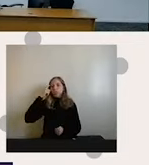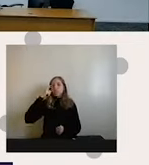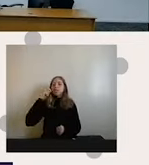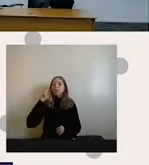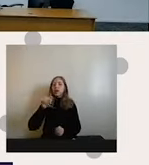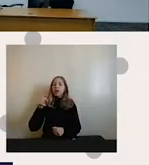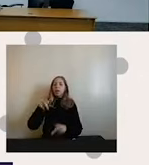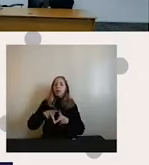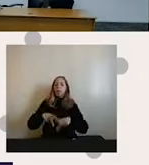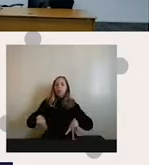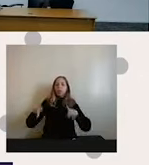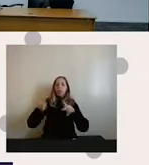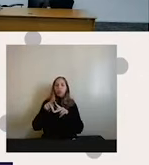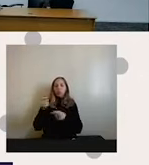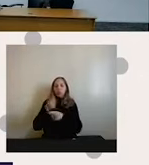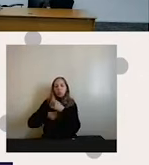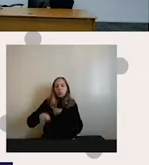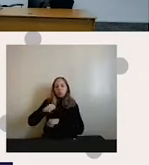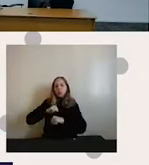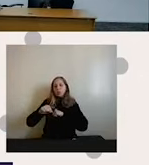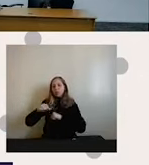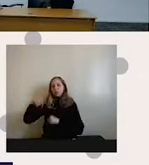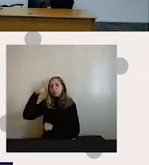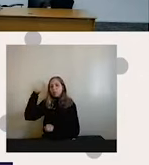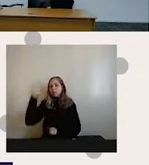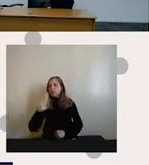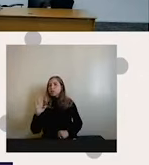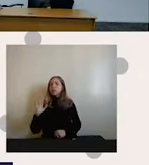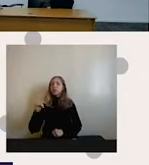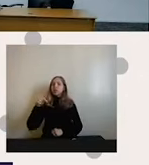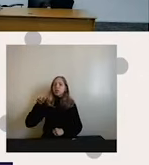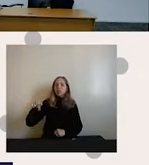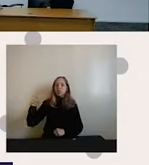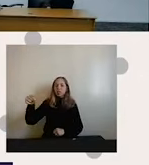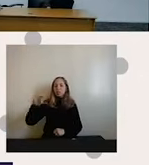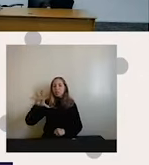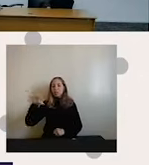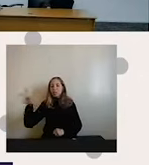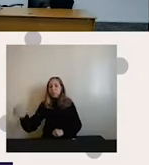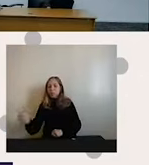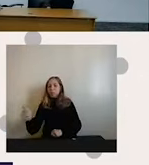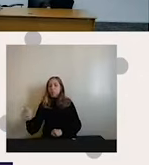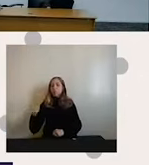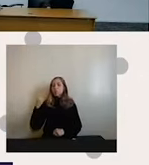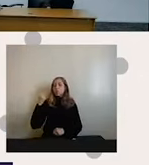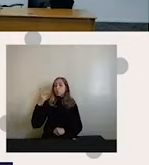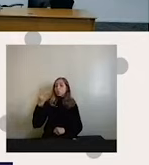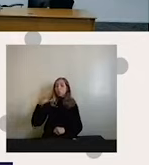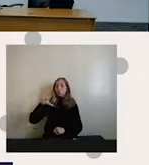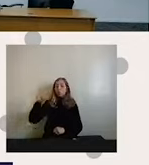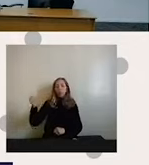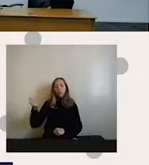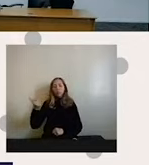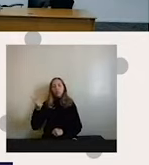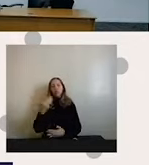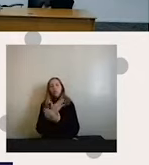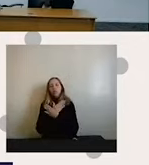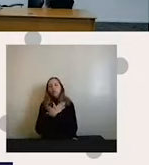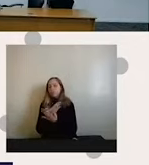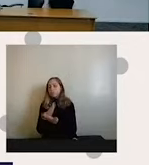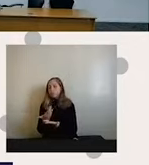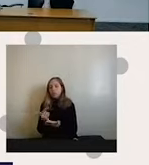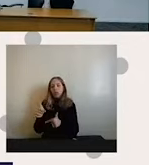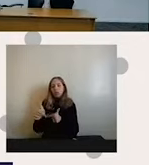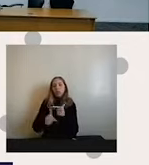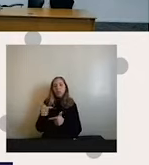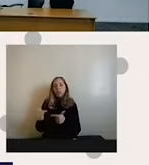Brasil é de 7,7 milhões, 12 milhões são desempregados, esses desempregados não vão ter o nexo avaliado.